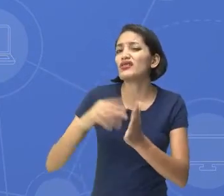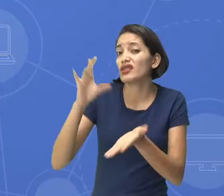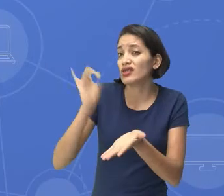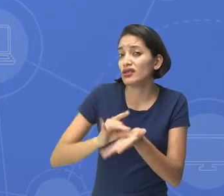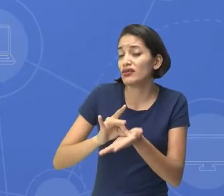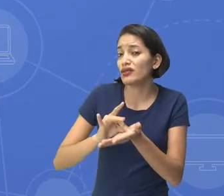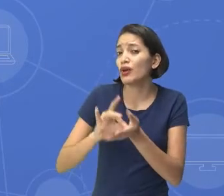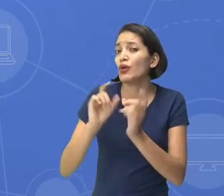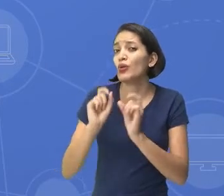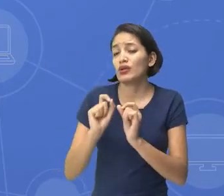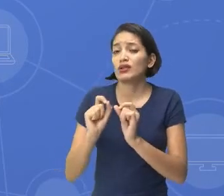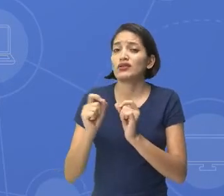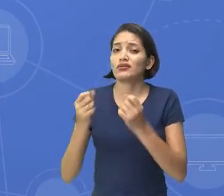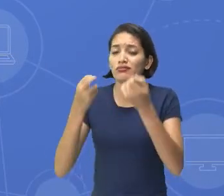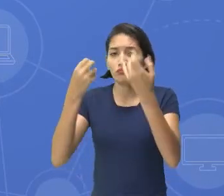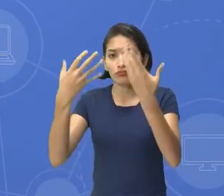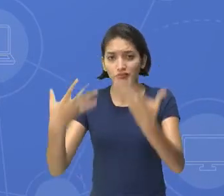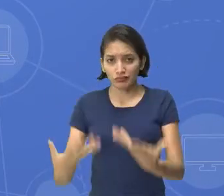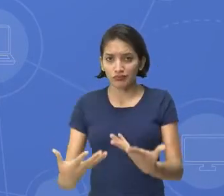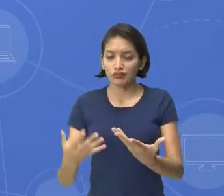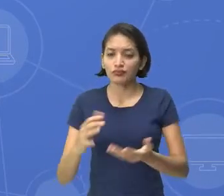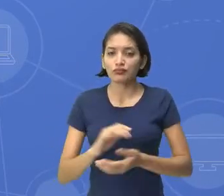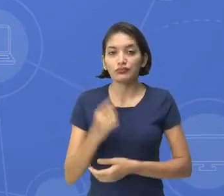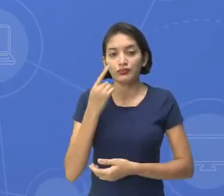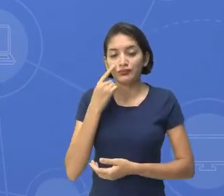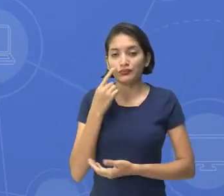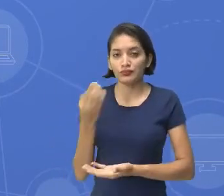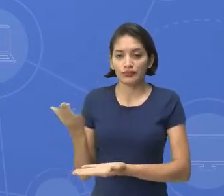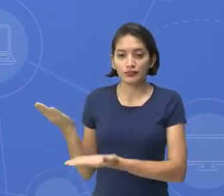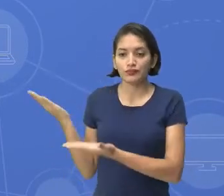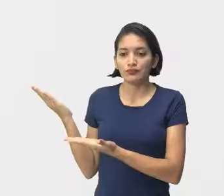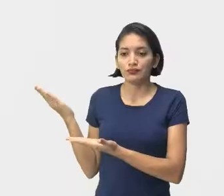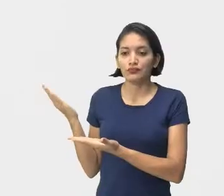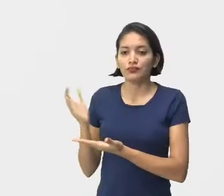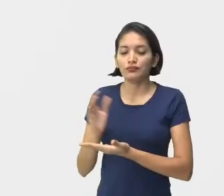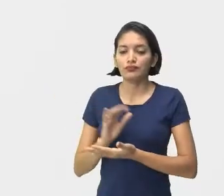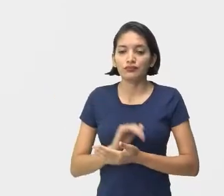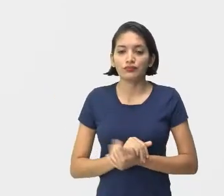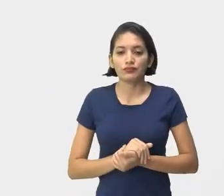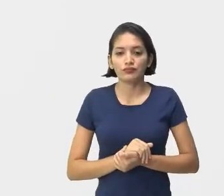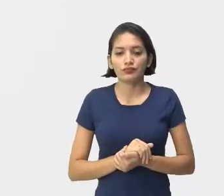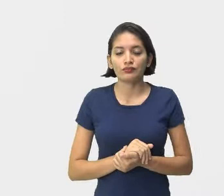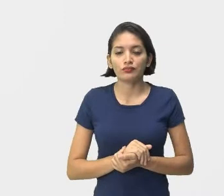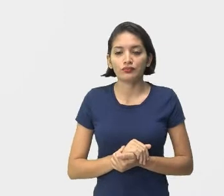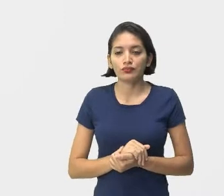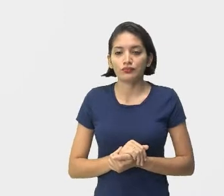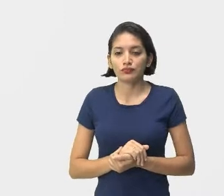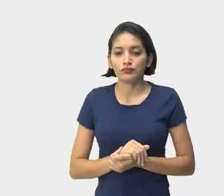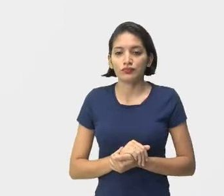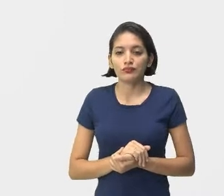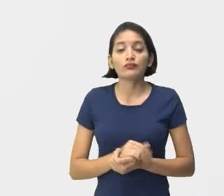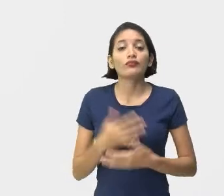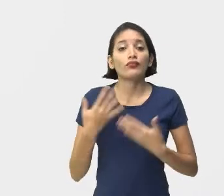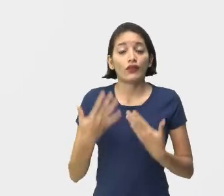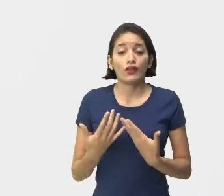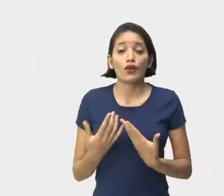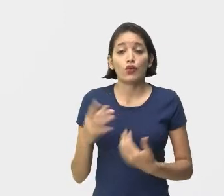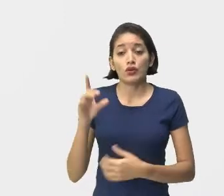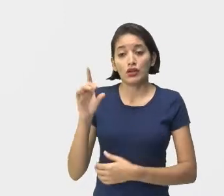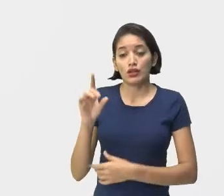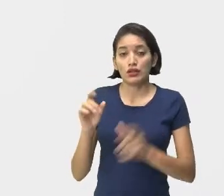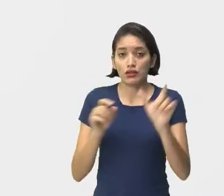é um discurso ideológico? Vamos ver agora. A ideologia é uma